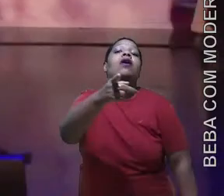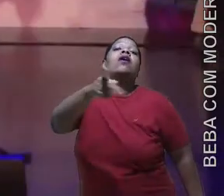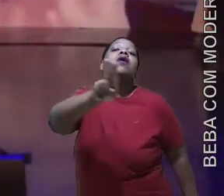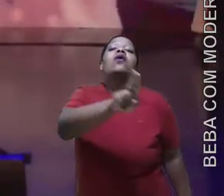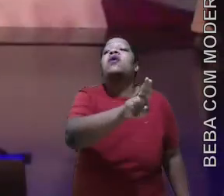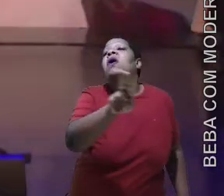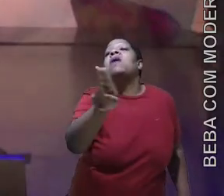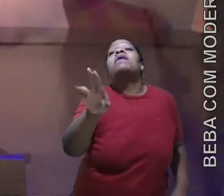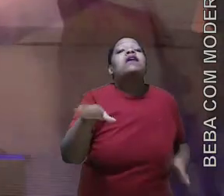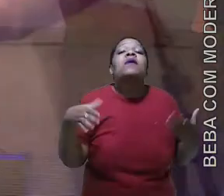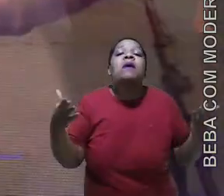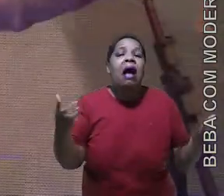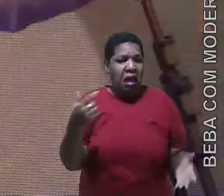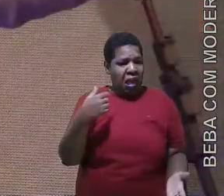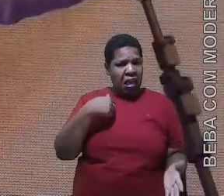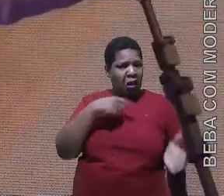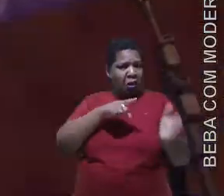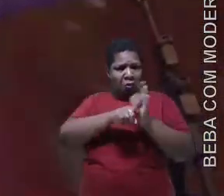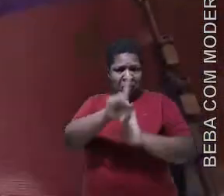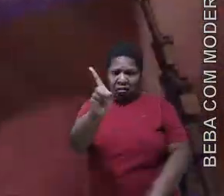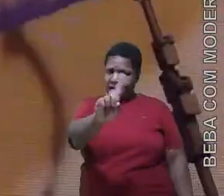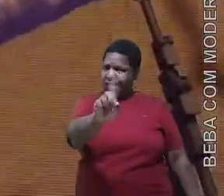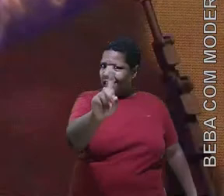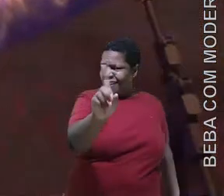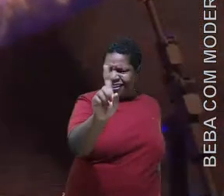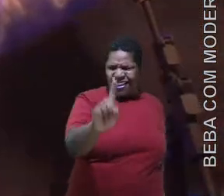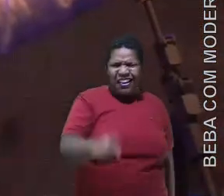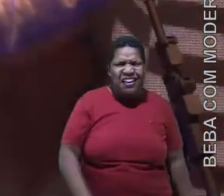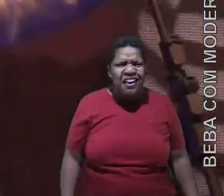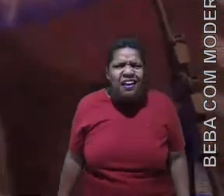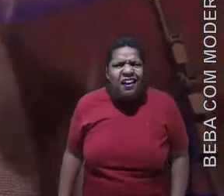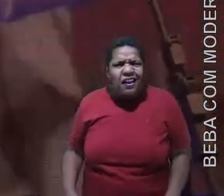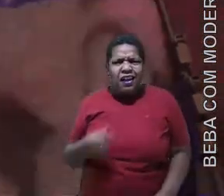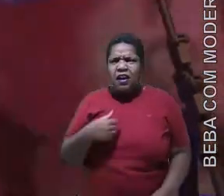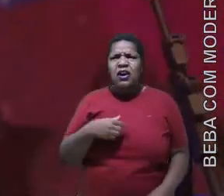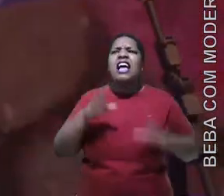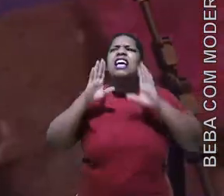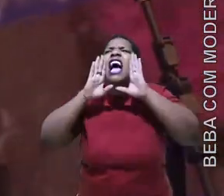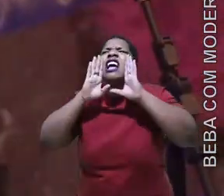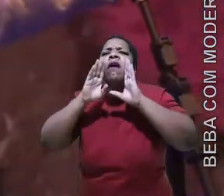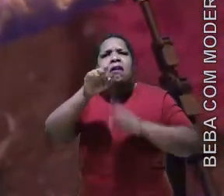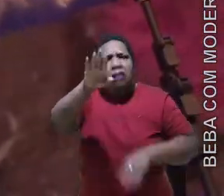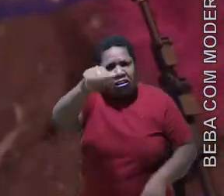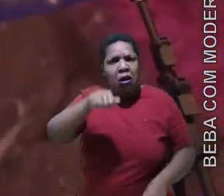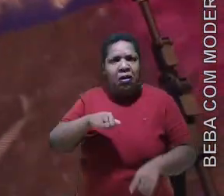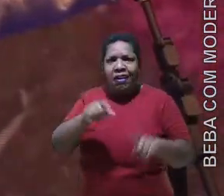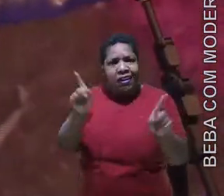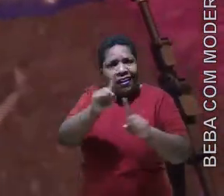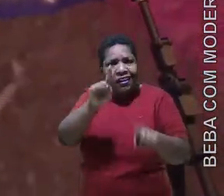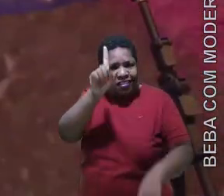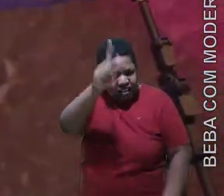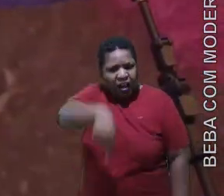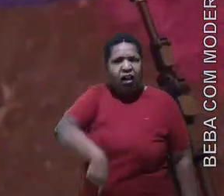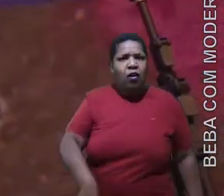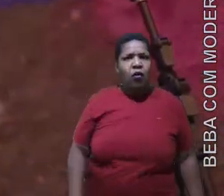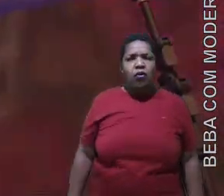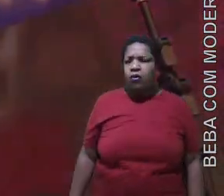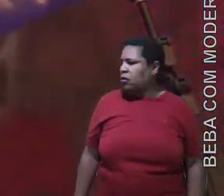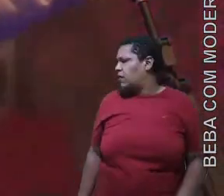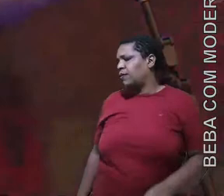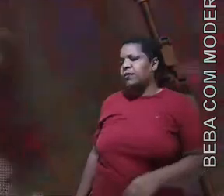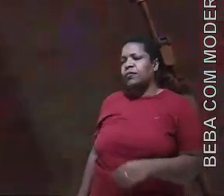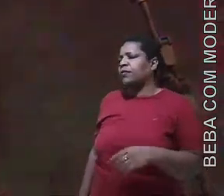eu não perguntei o seu nome eu não te chamo não